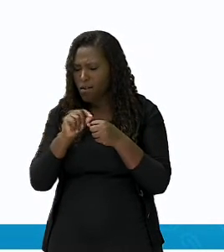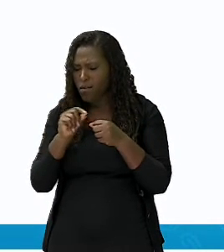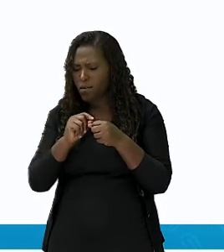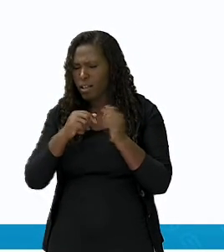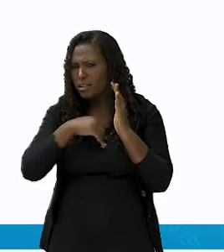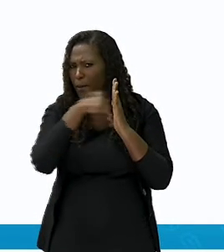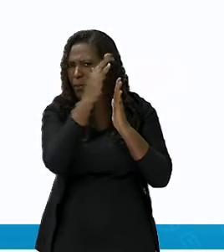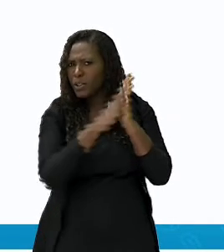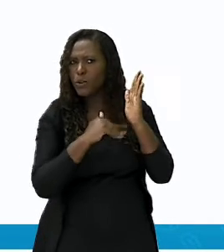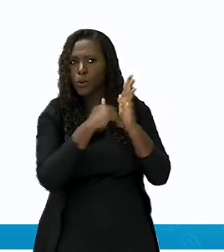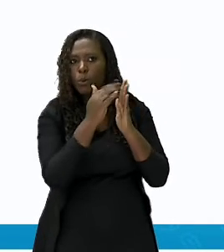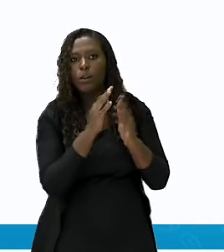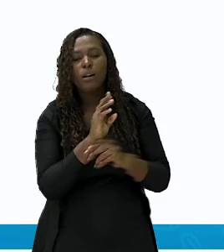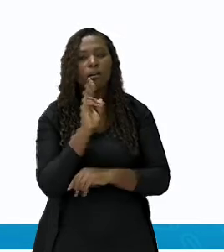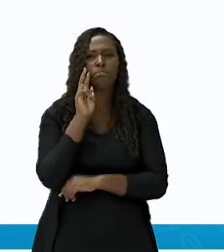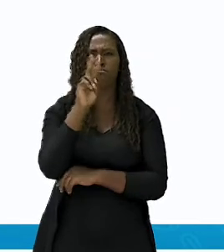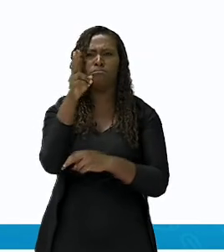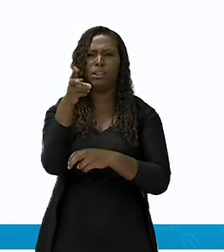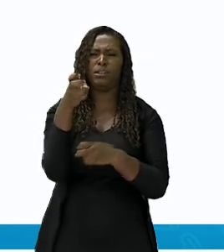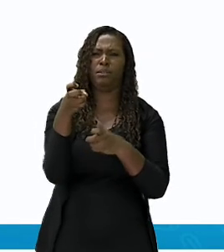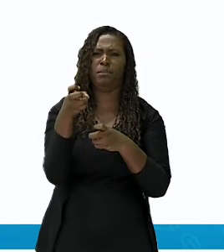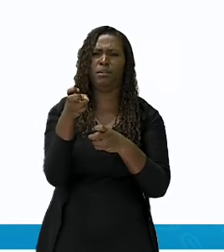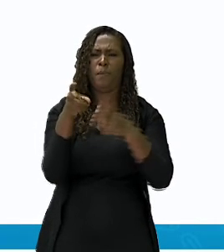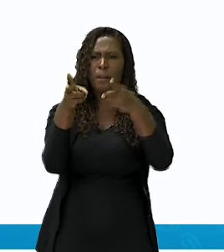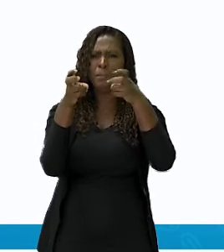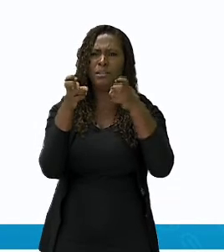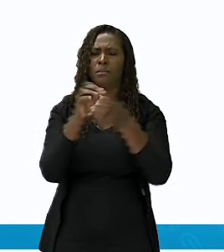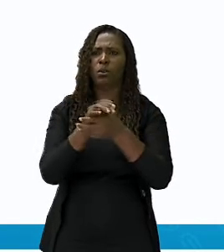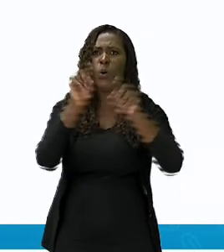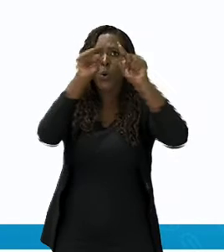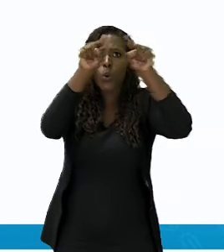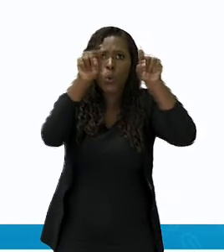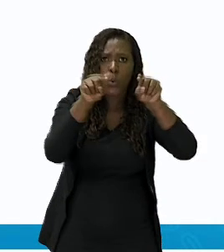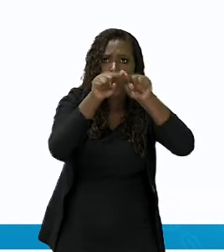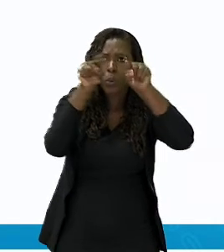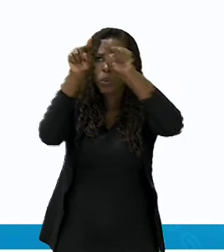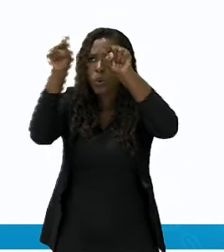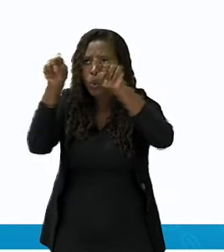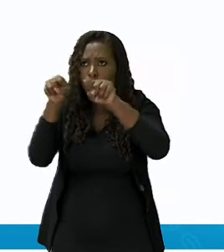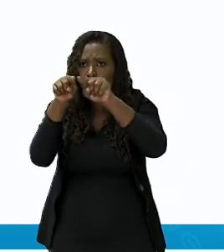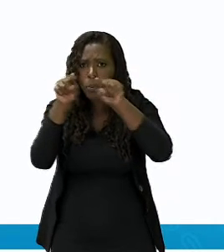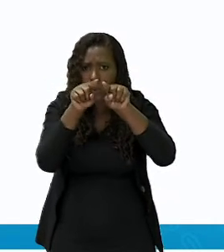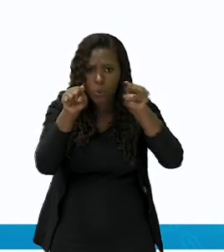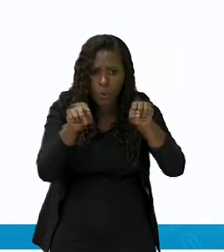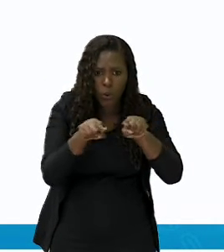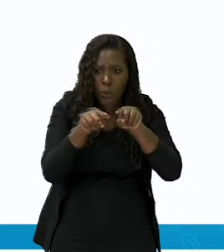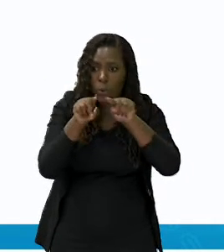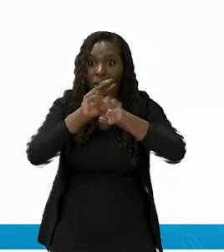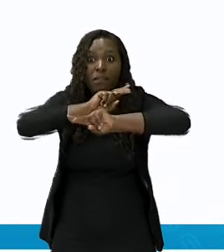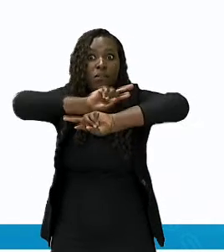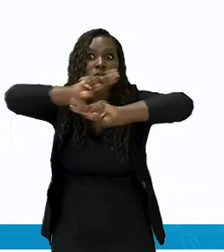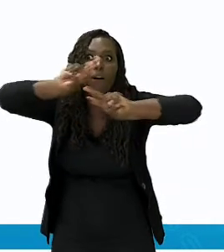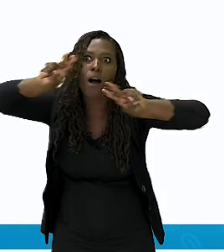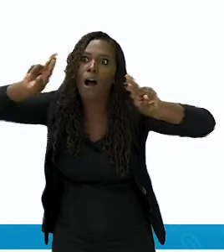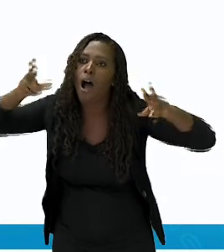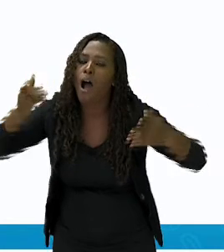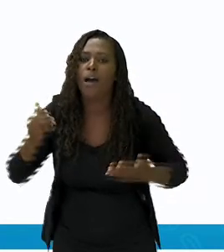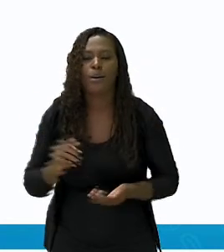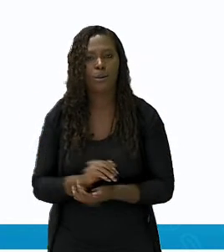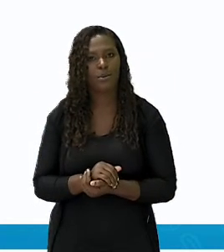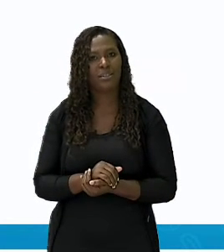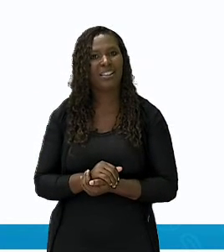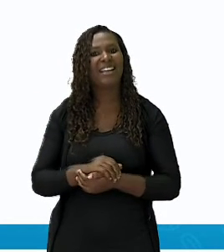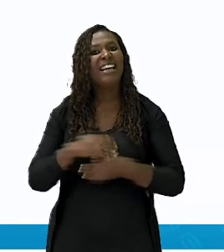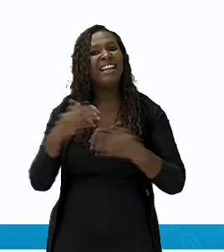E sem saber de nada, sem entender, só com essa frase, são demasiados cubos,